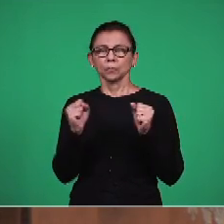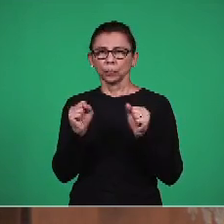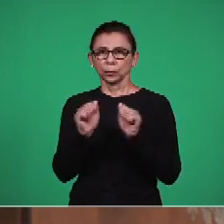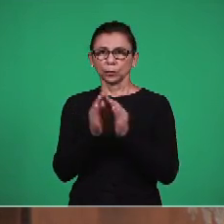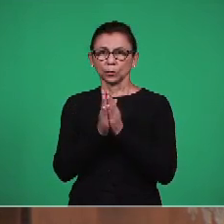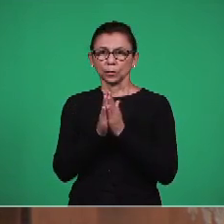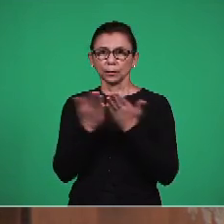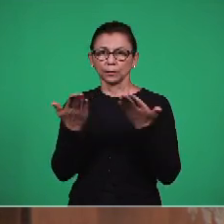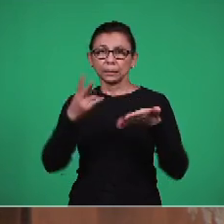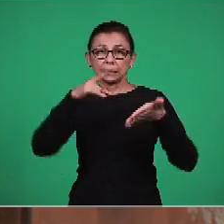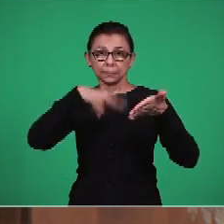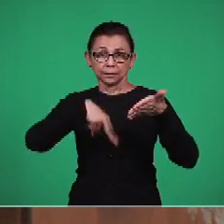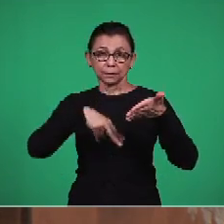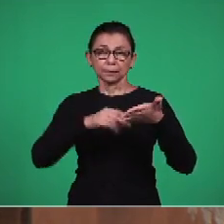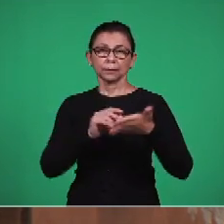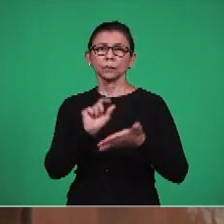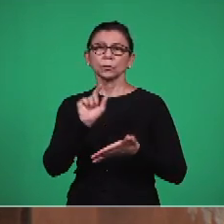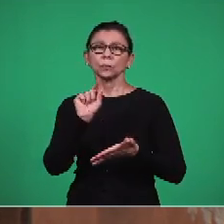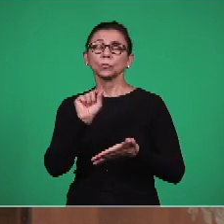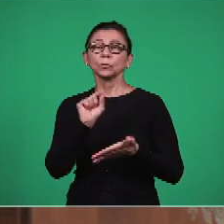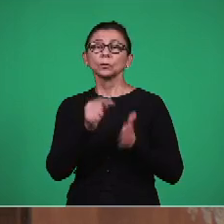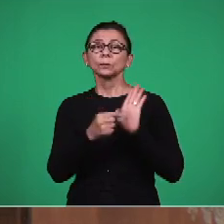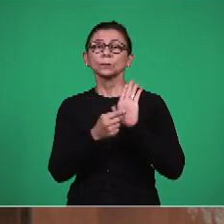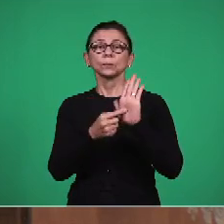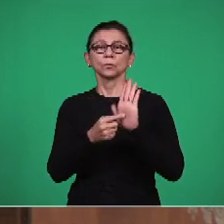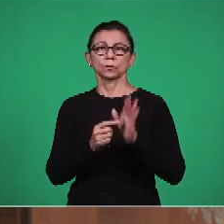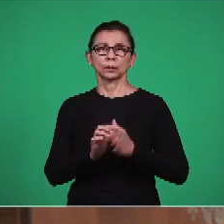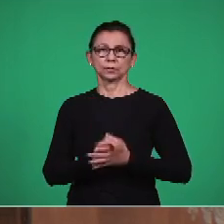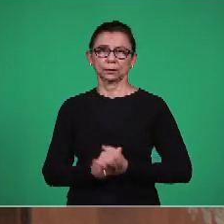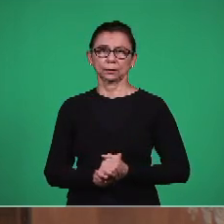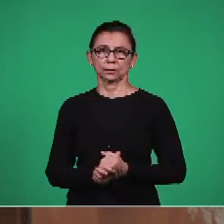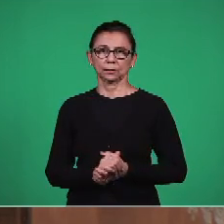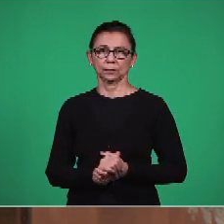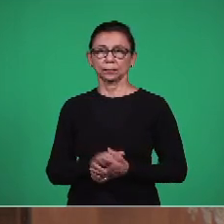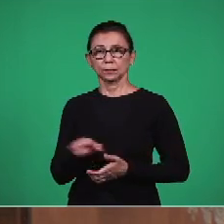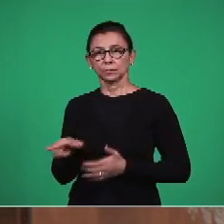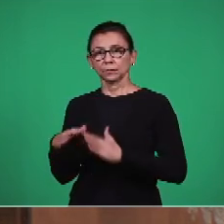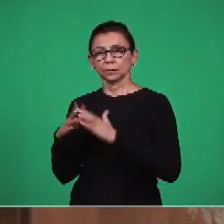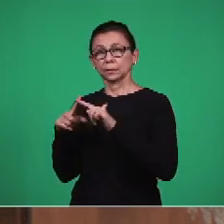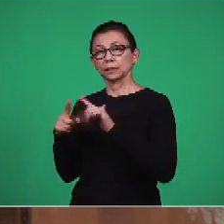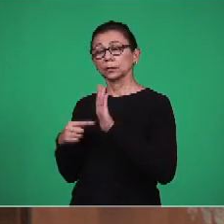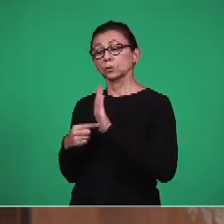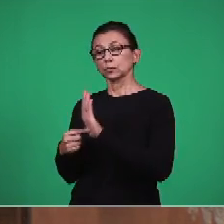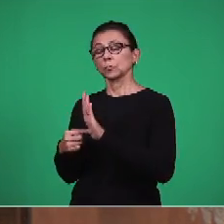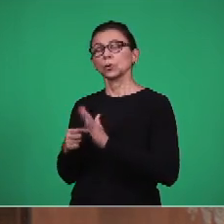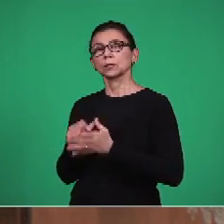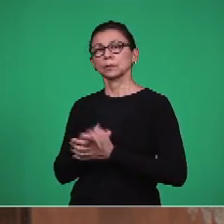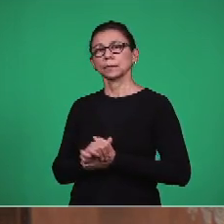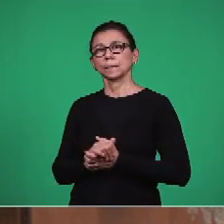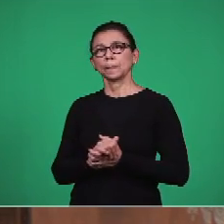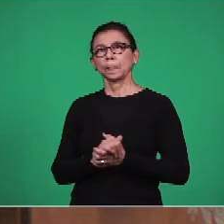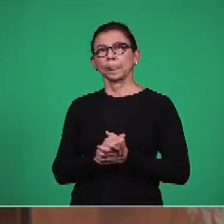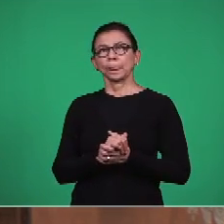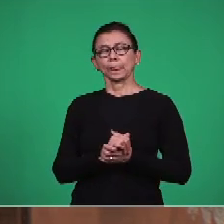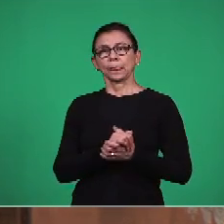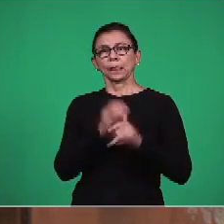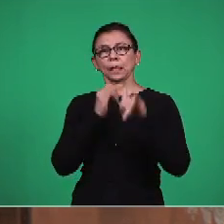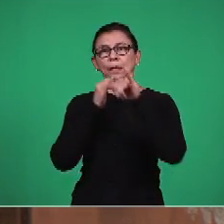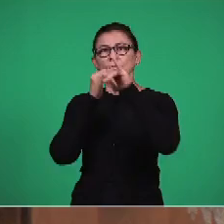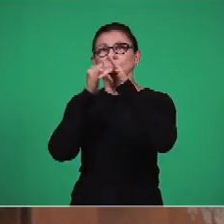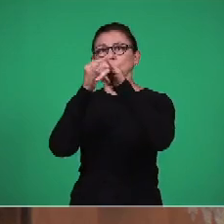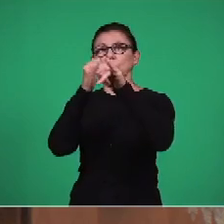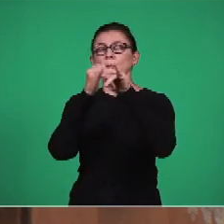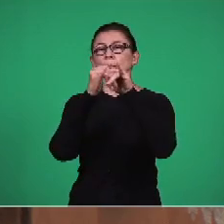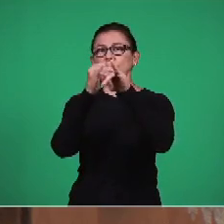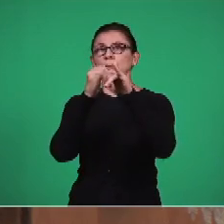e ler aí. O que está falando para a igreja? As trombetas vão tocar. Um processo que está ocorrendo,